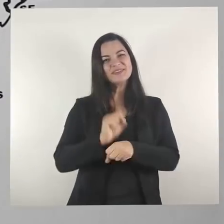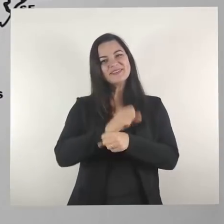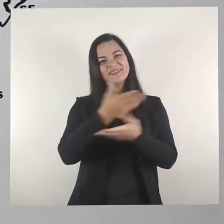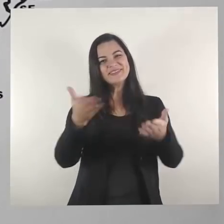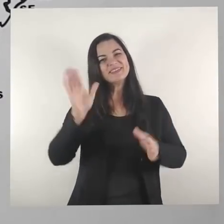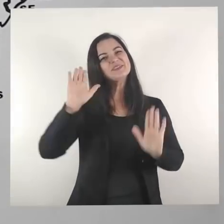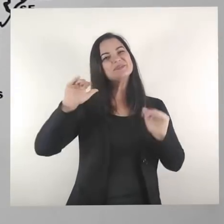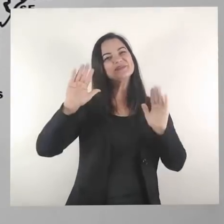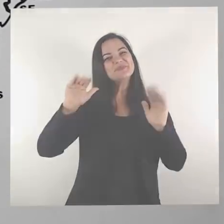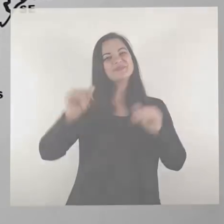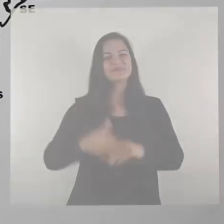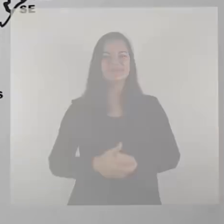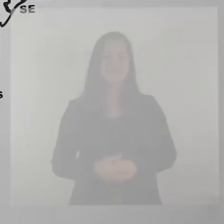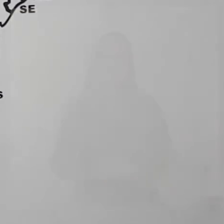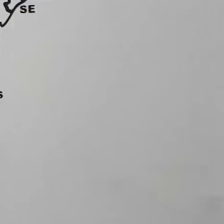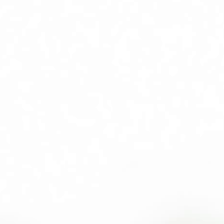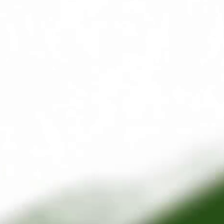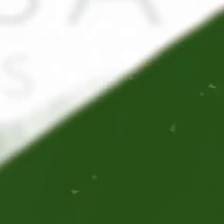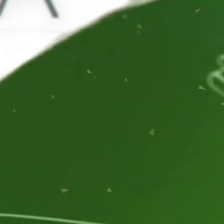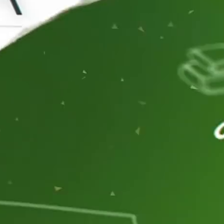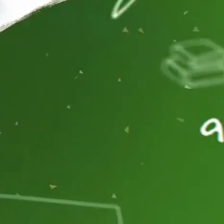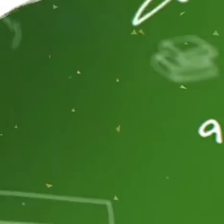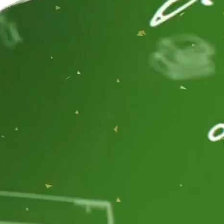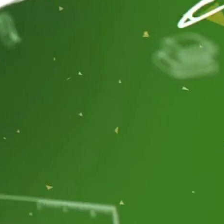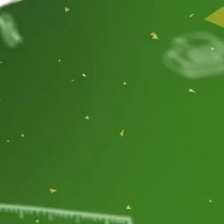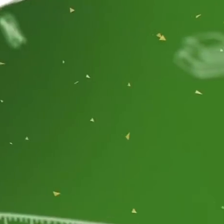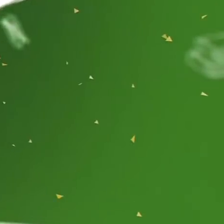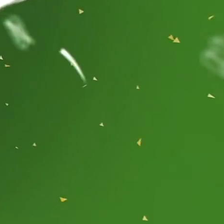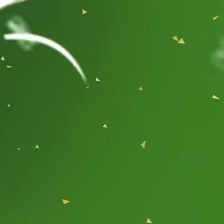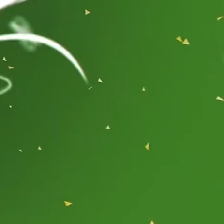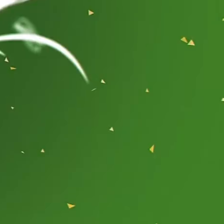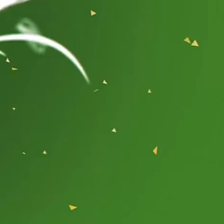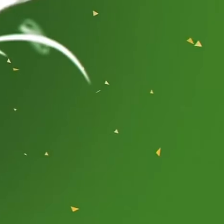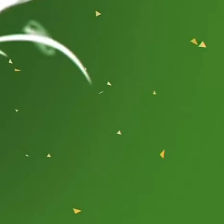Pro te espera. Tchau, tchau!